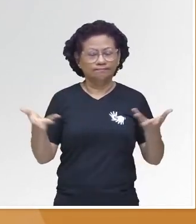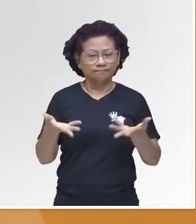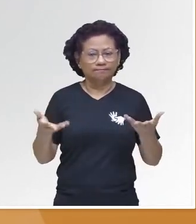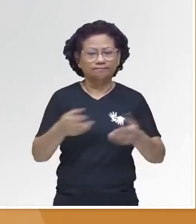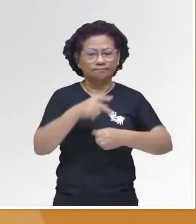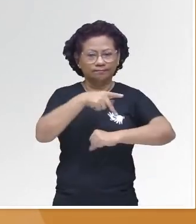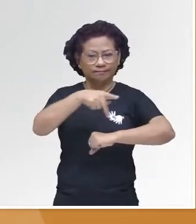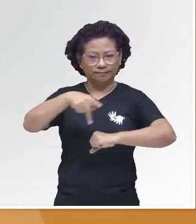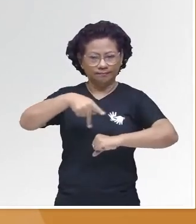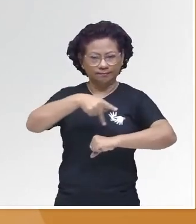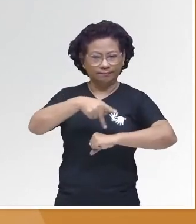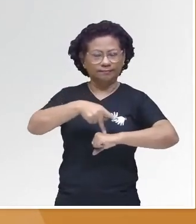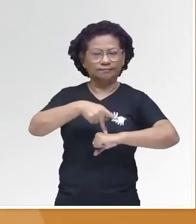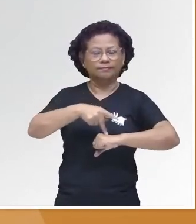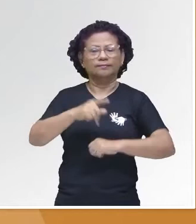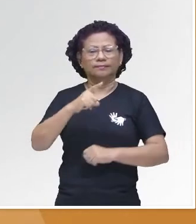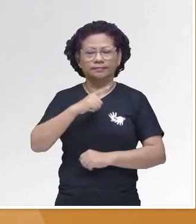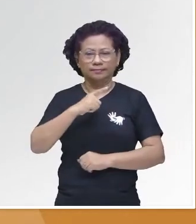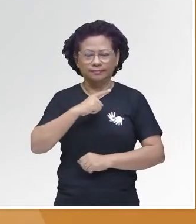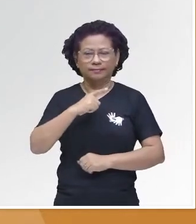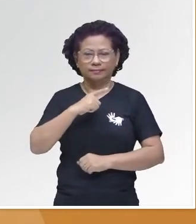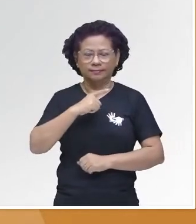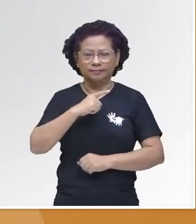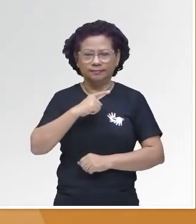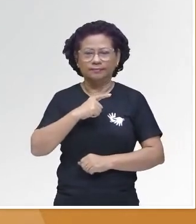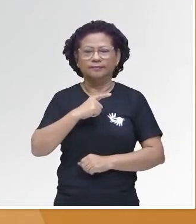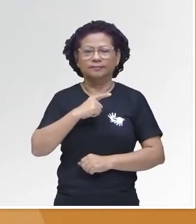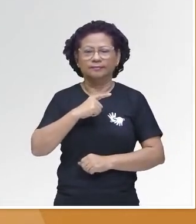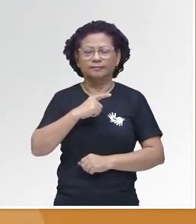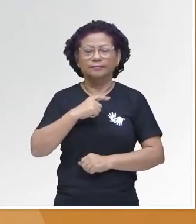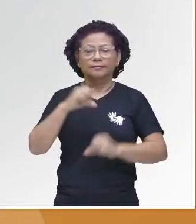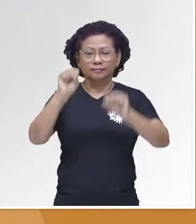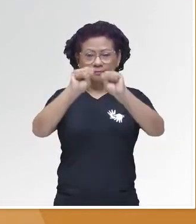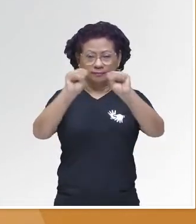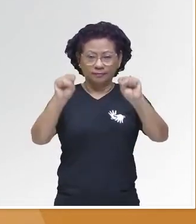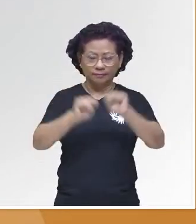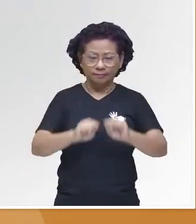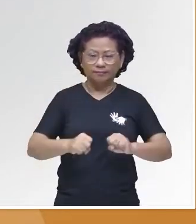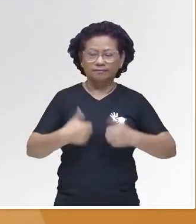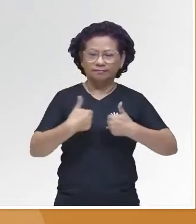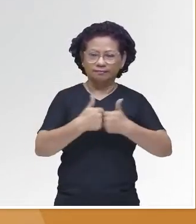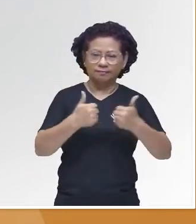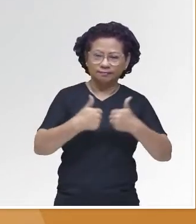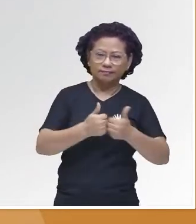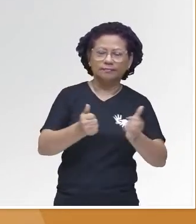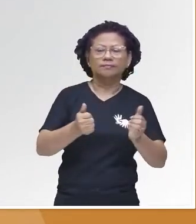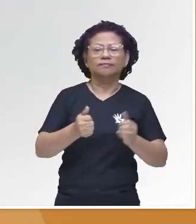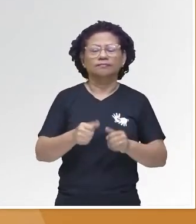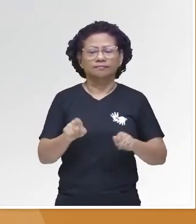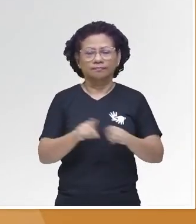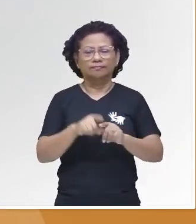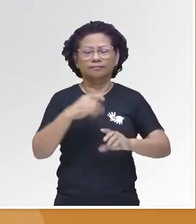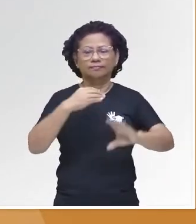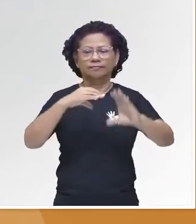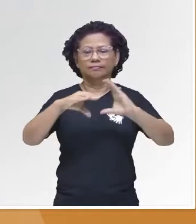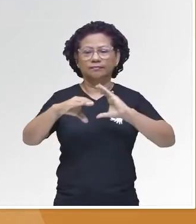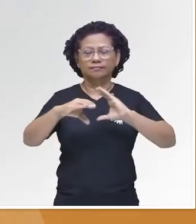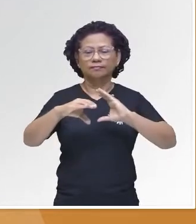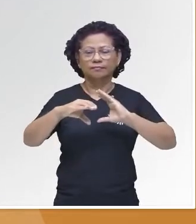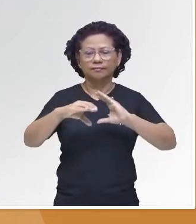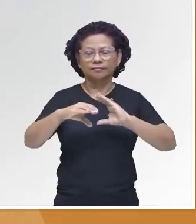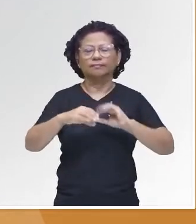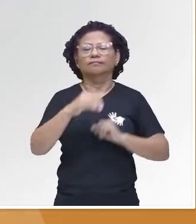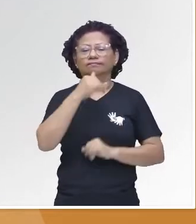países tenham um sistema relacionado tanto de transporte, de comunicação e também de energia que